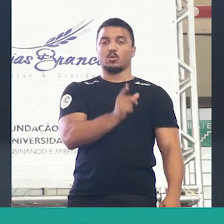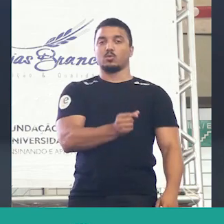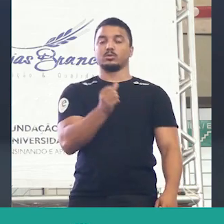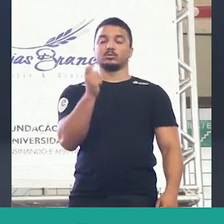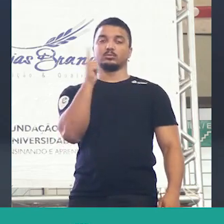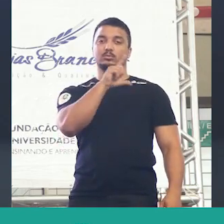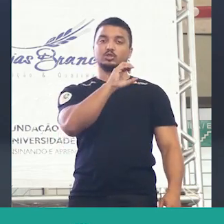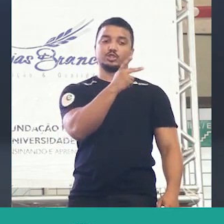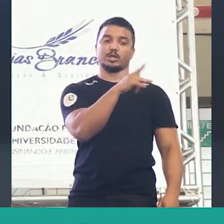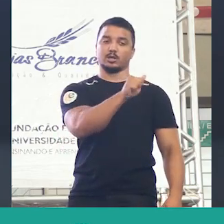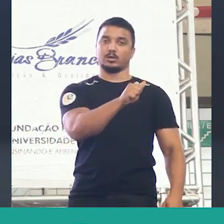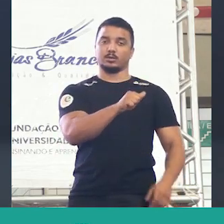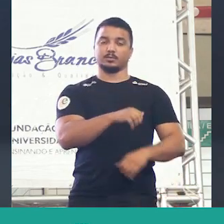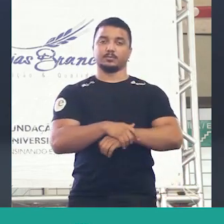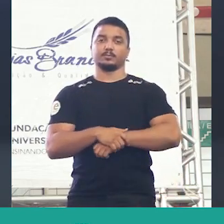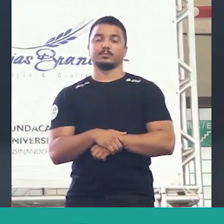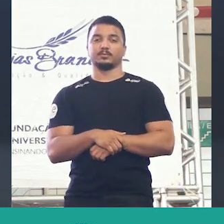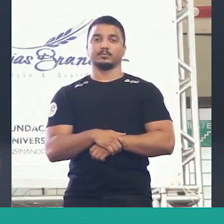página.